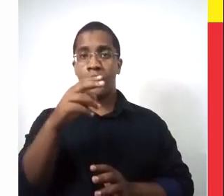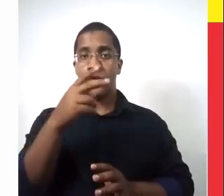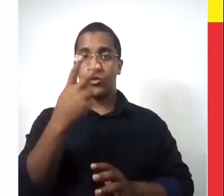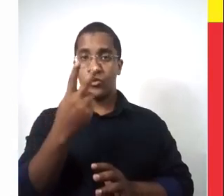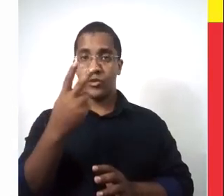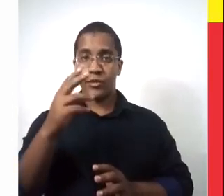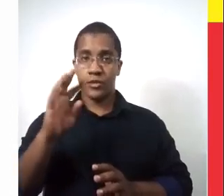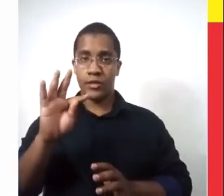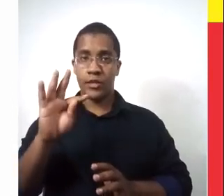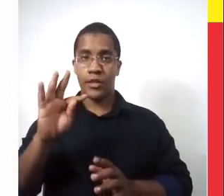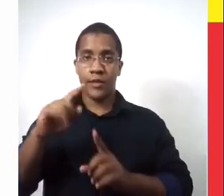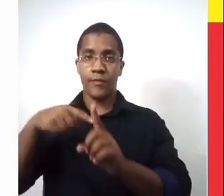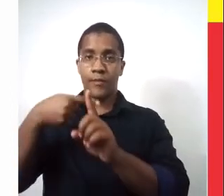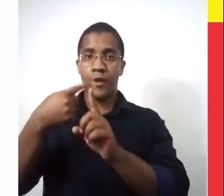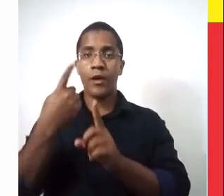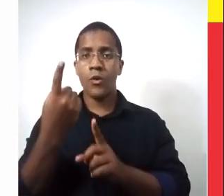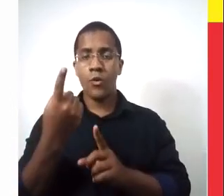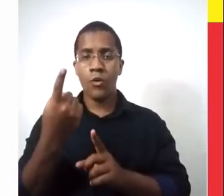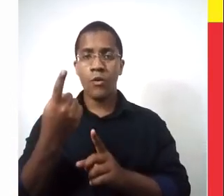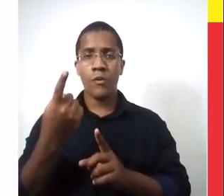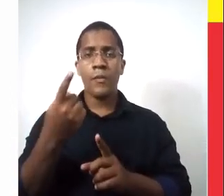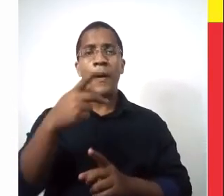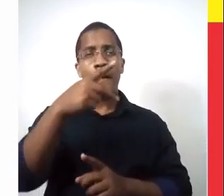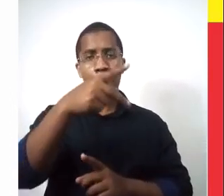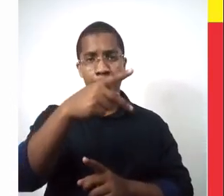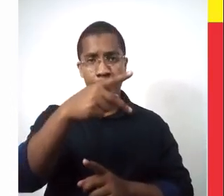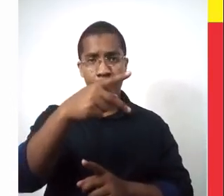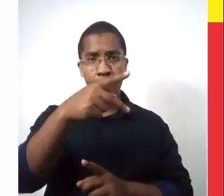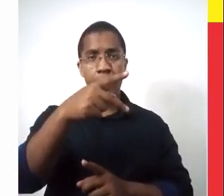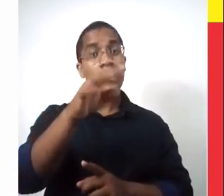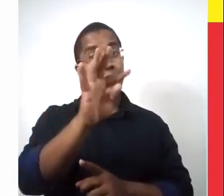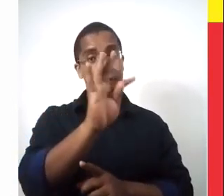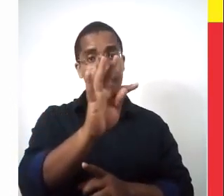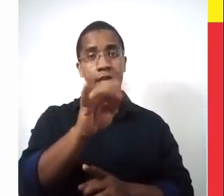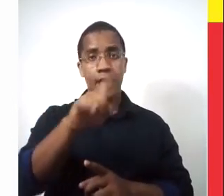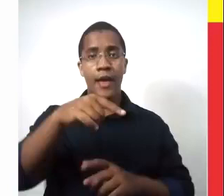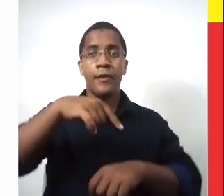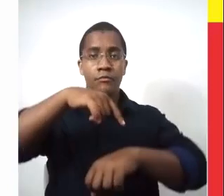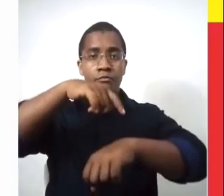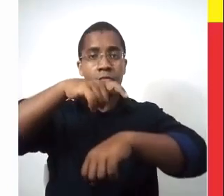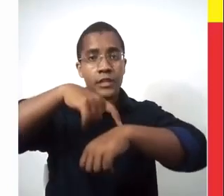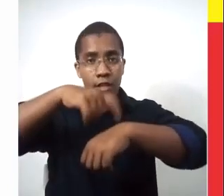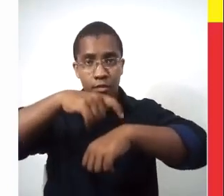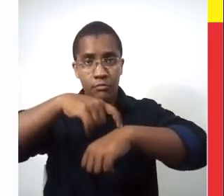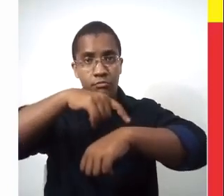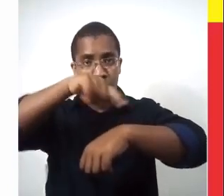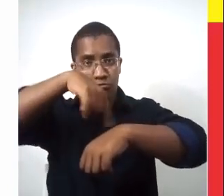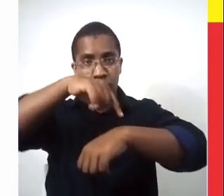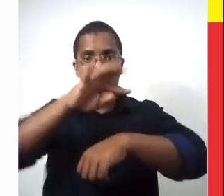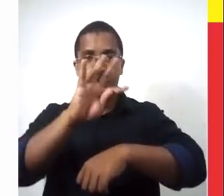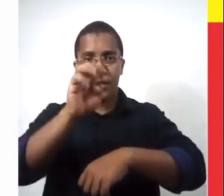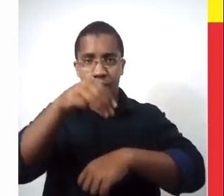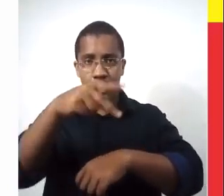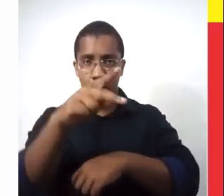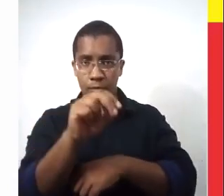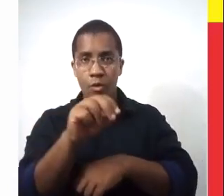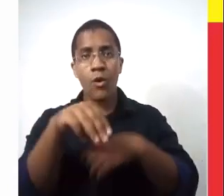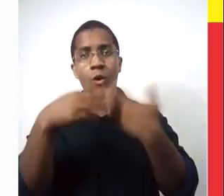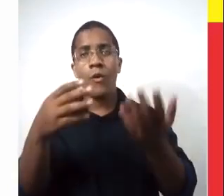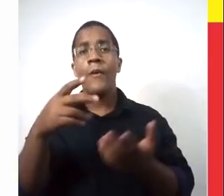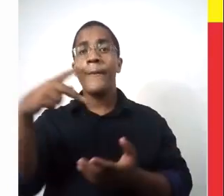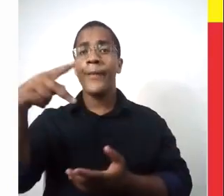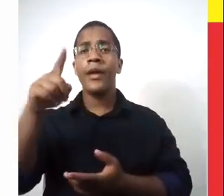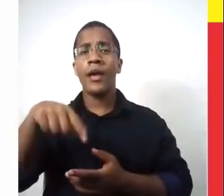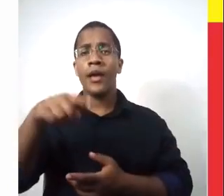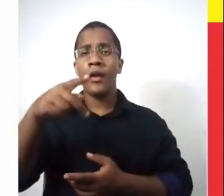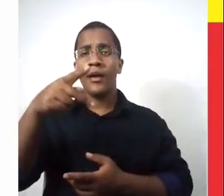mais 1. O t pode ser tempo e o p de produção. Então, você pode colocar a